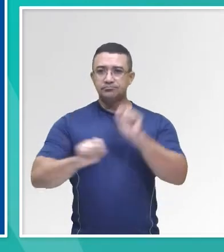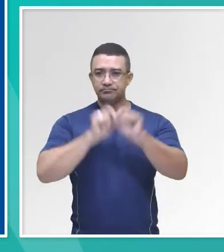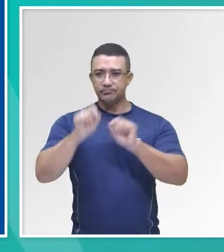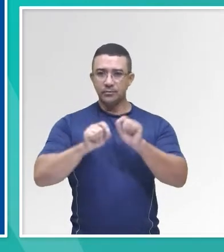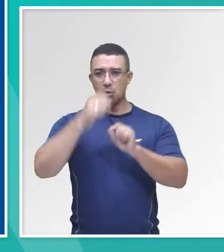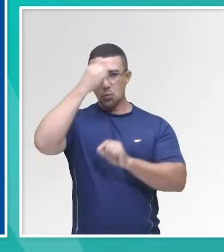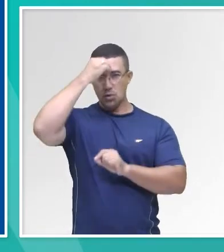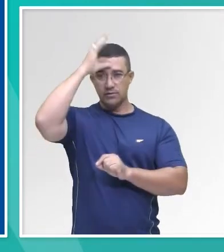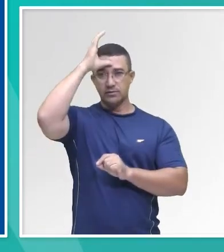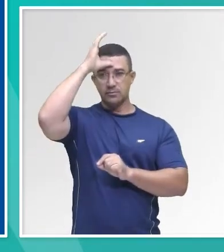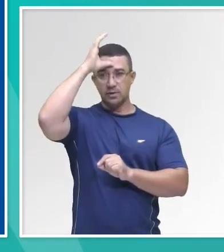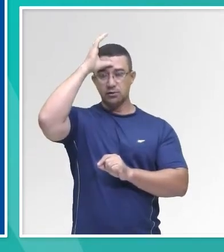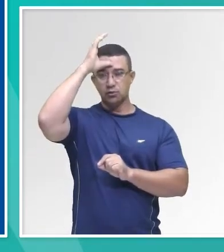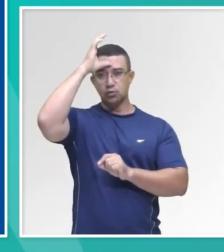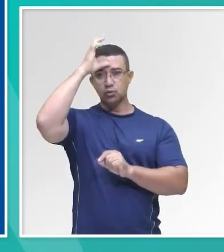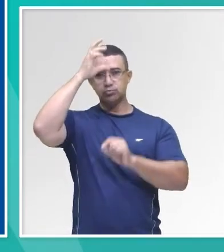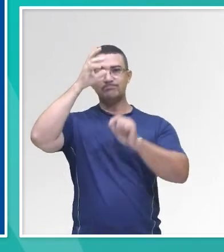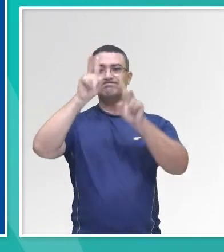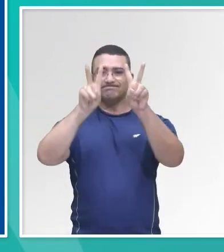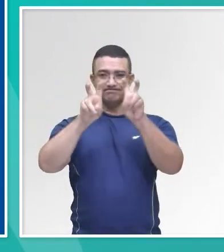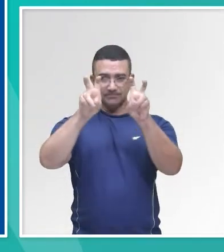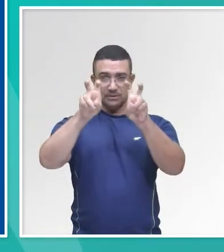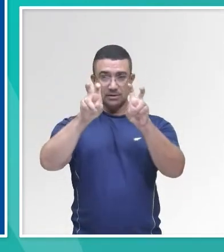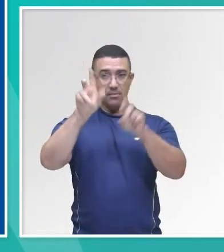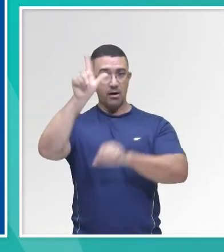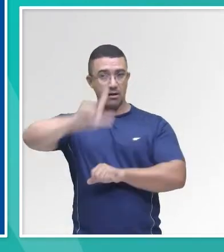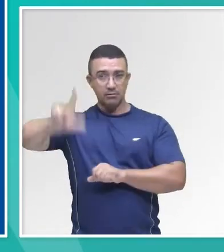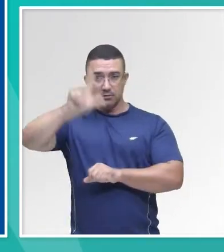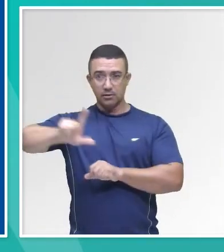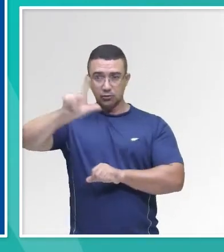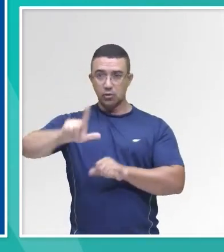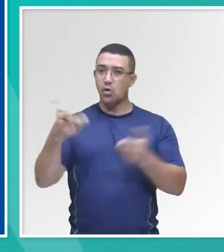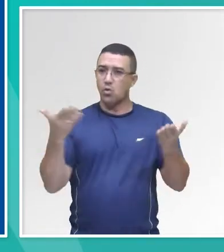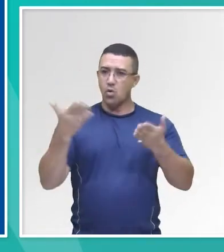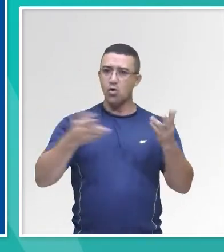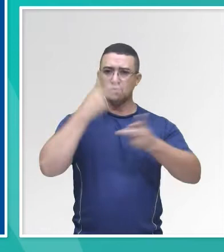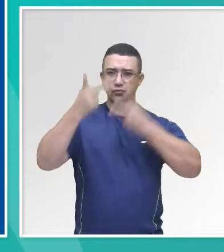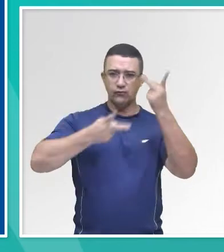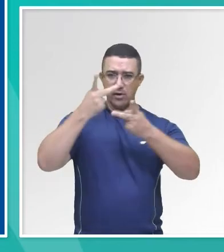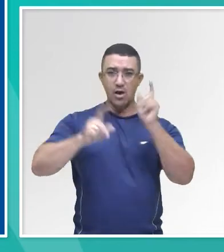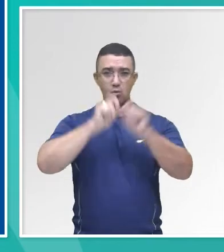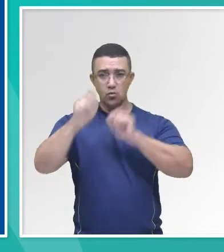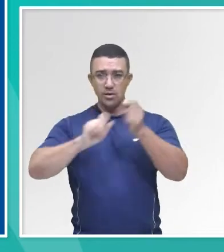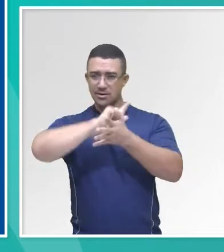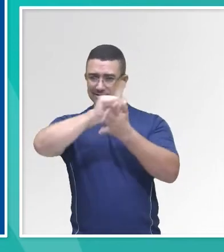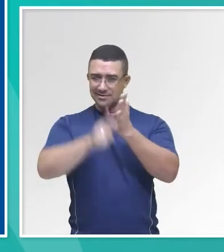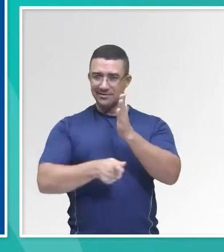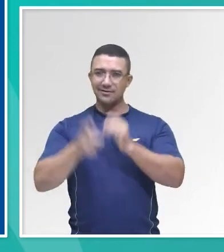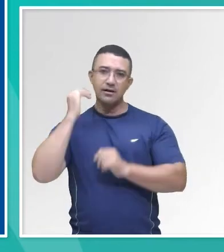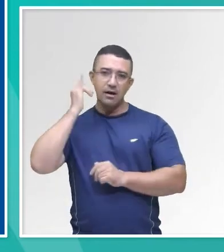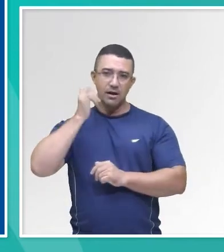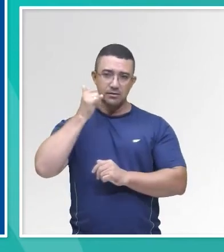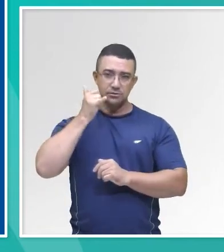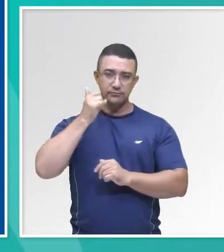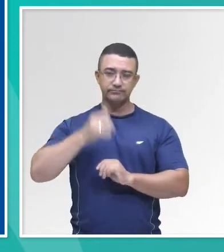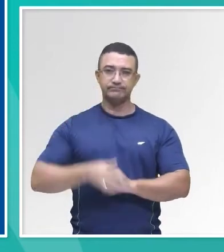conhecimentos sobre literatura, vamos falar um pouco hoje sobre gêneros narrativos